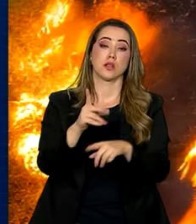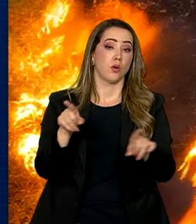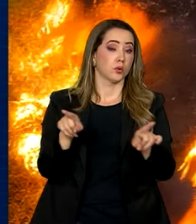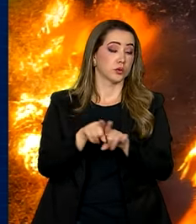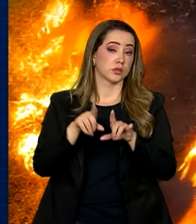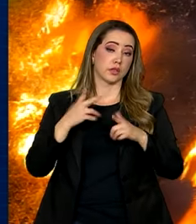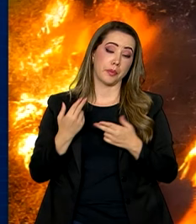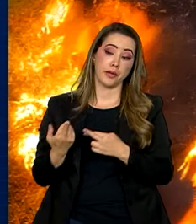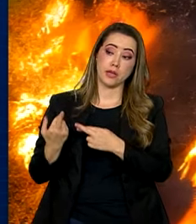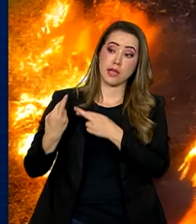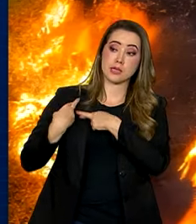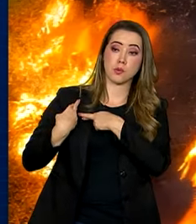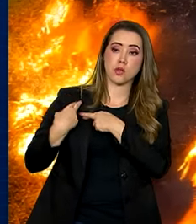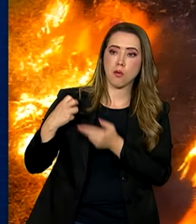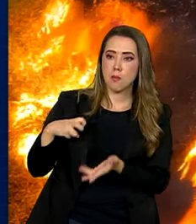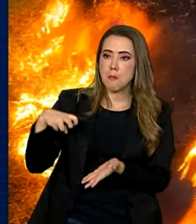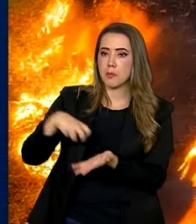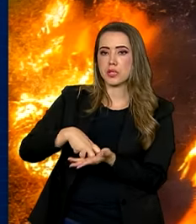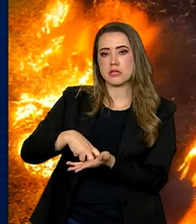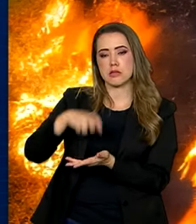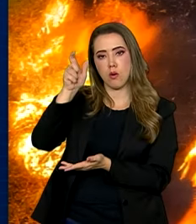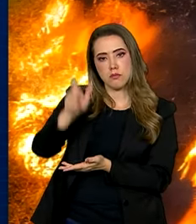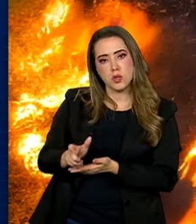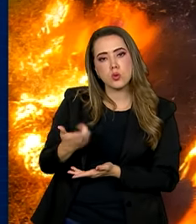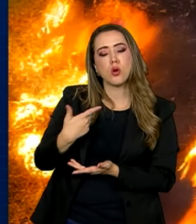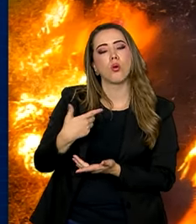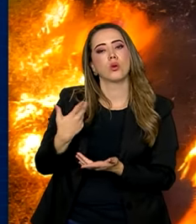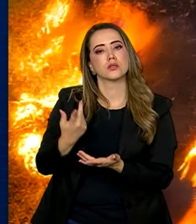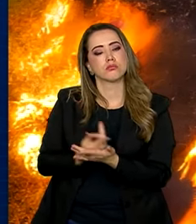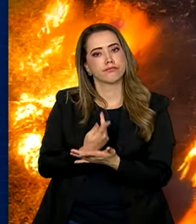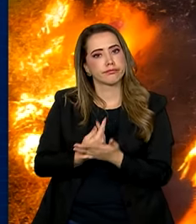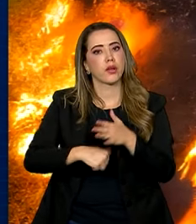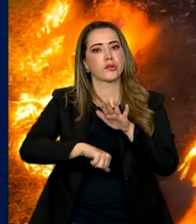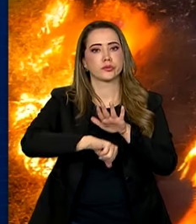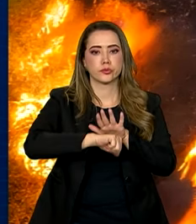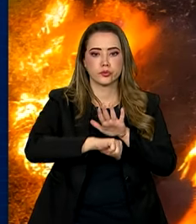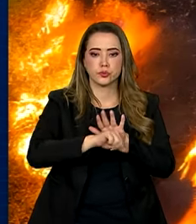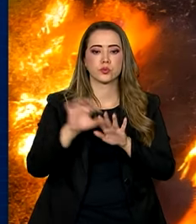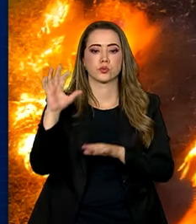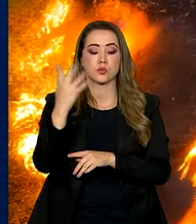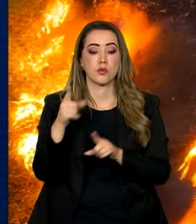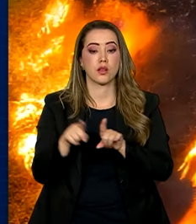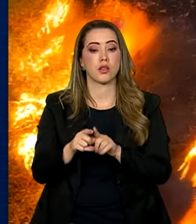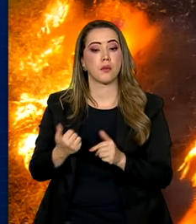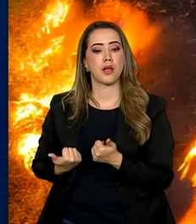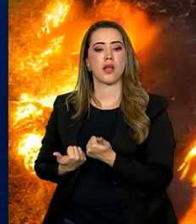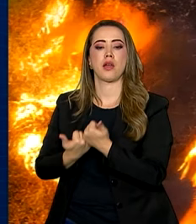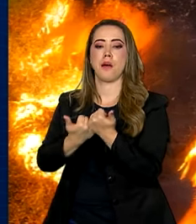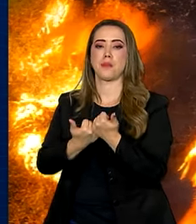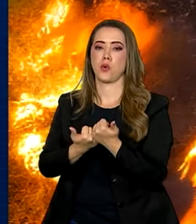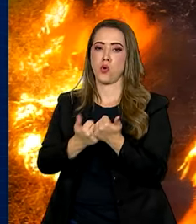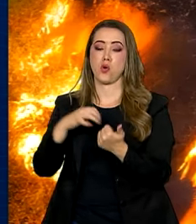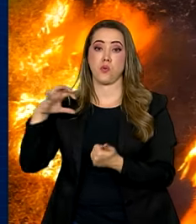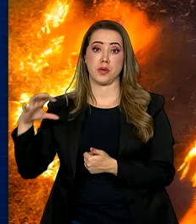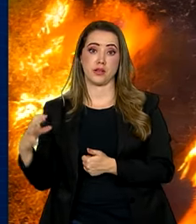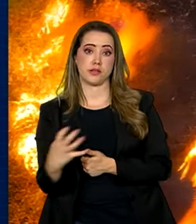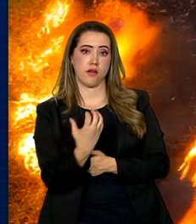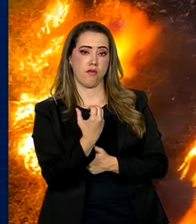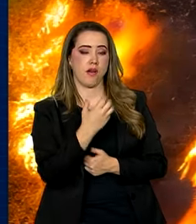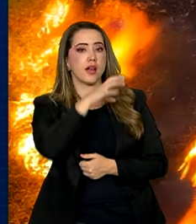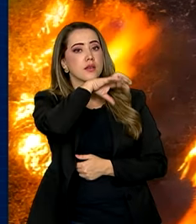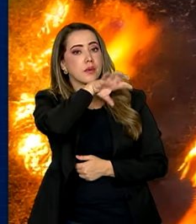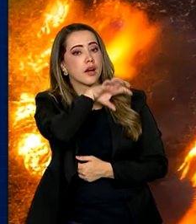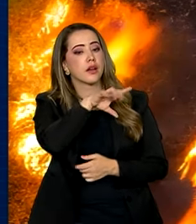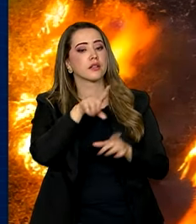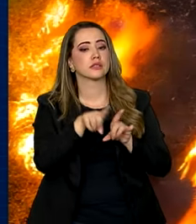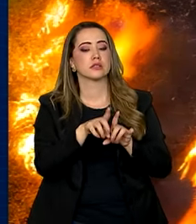e responsabilização dos infratores, apoio com equipe especializada para resgate de fauna e